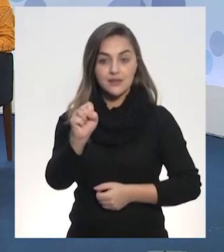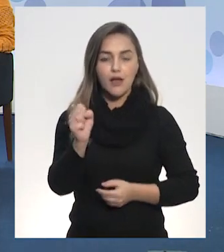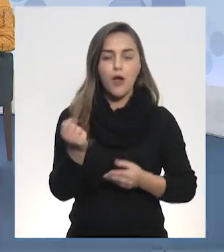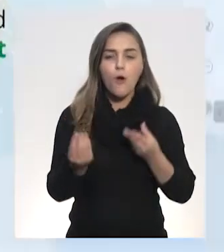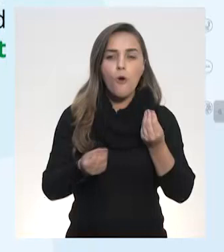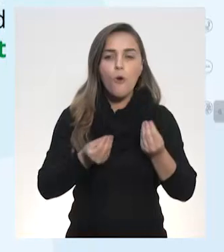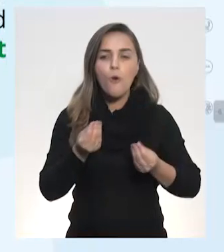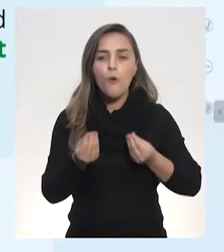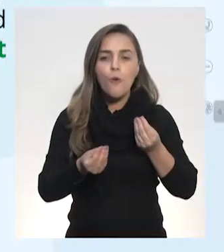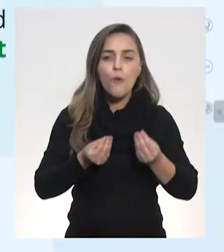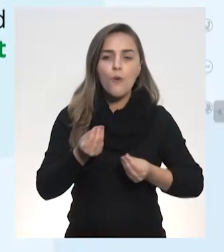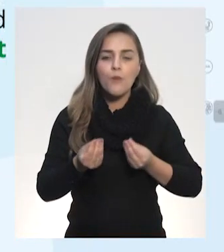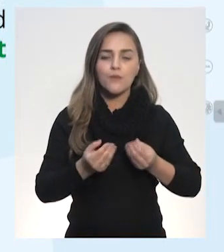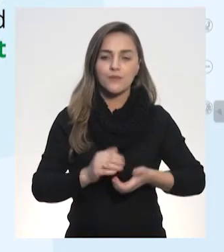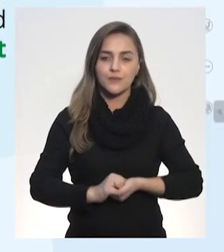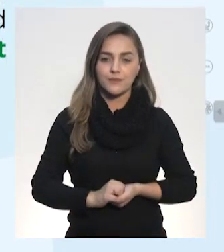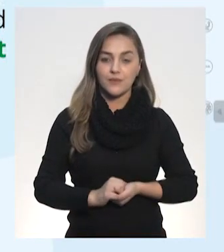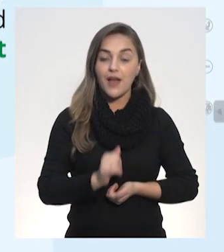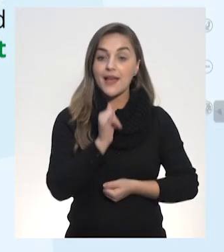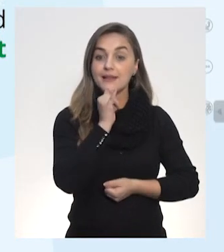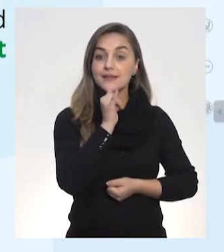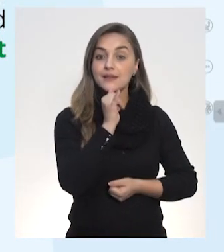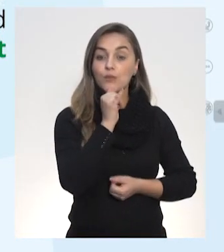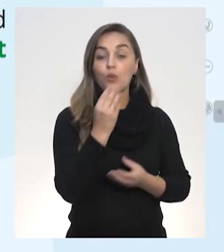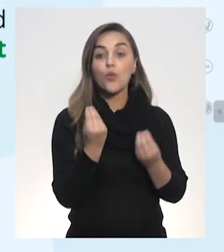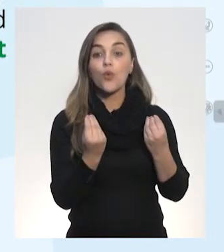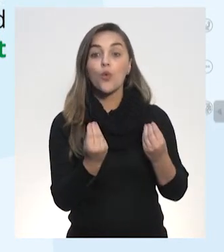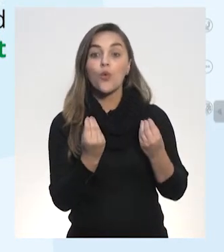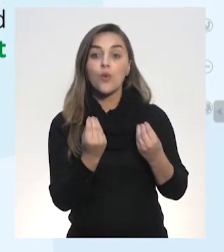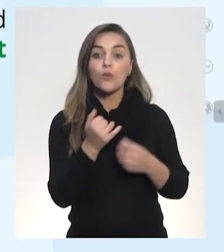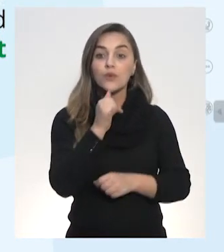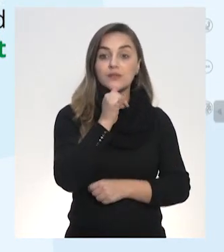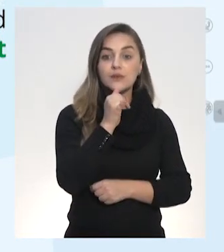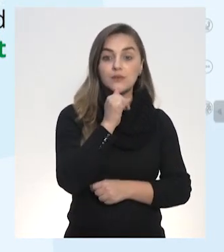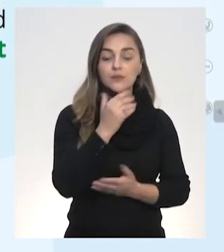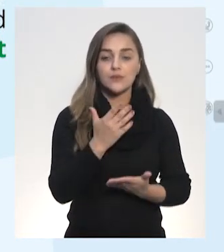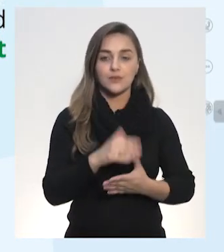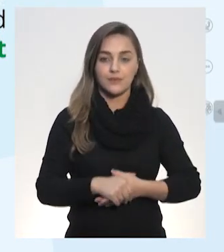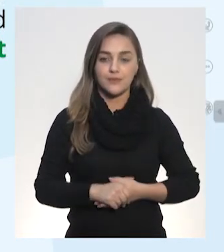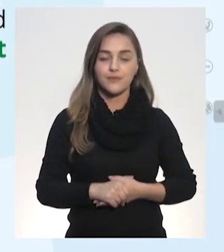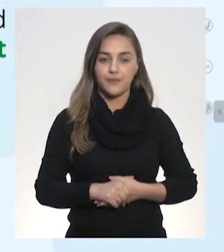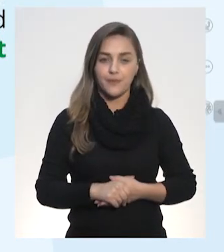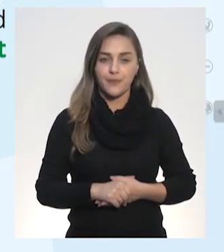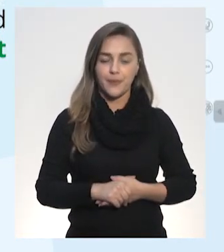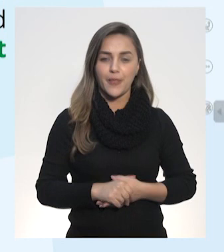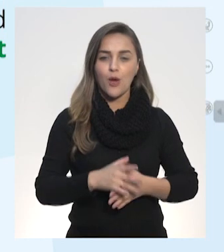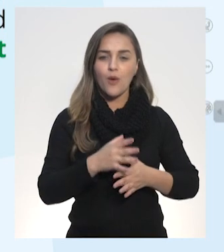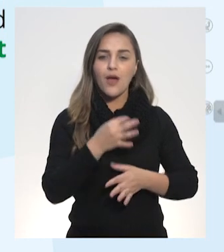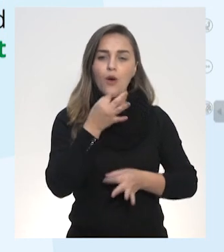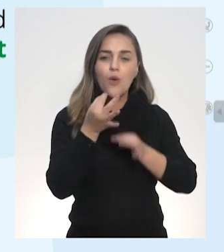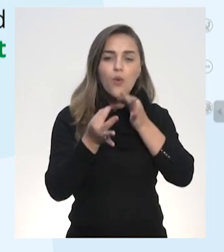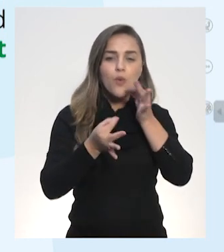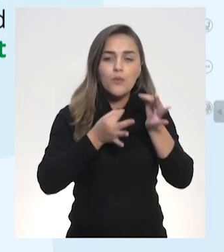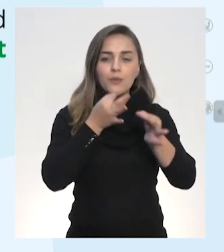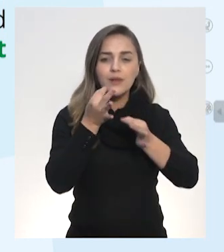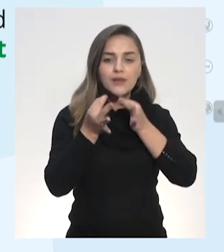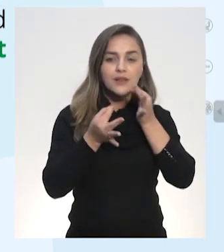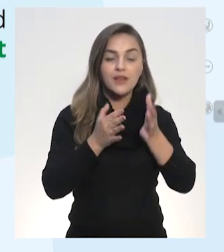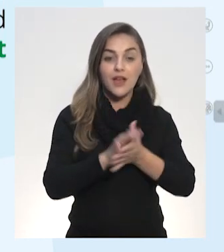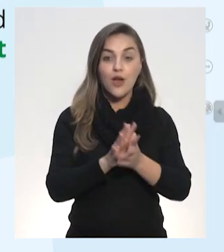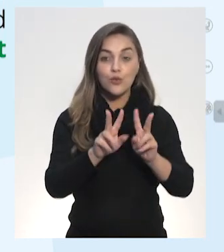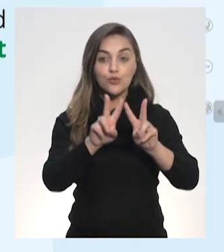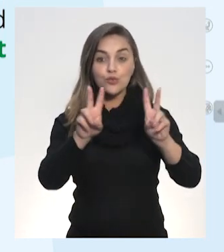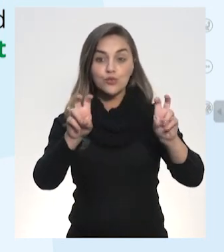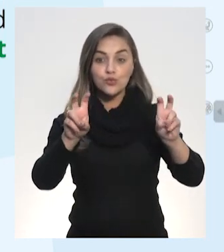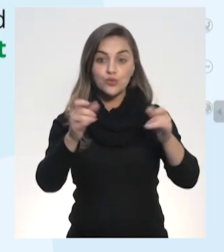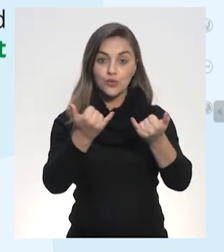Então você usa aqui para dar um exemplo. Então também é uma estratégia argumentativa. Vocês estão vendo, a gente está falando sobre